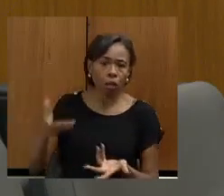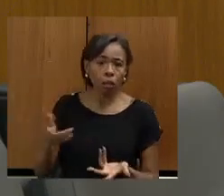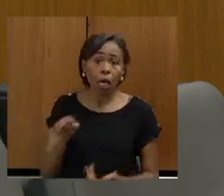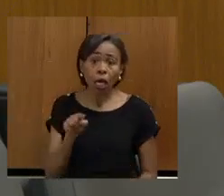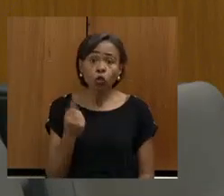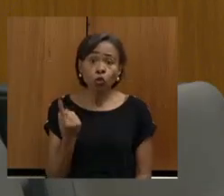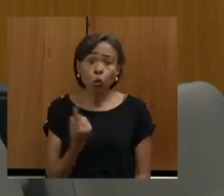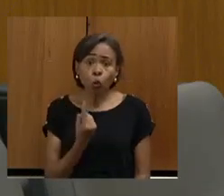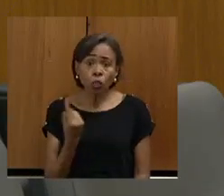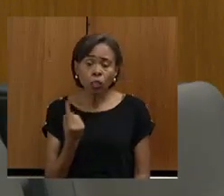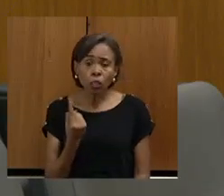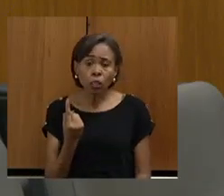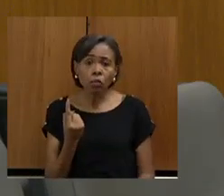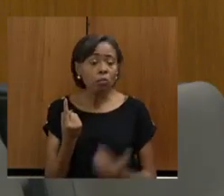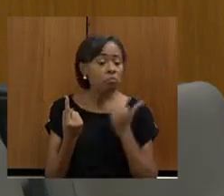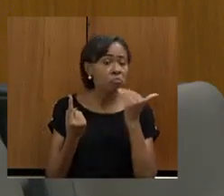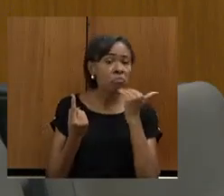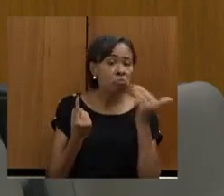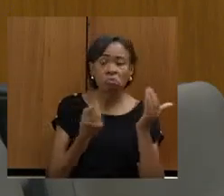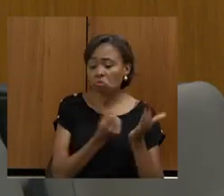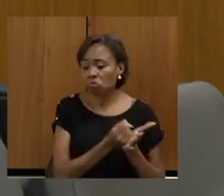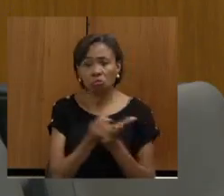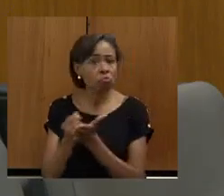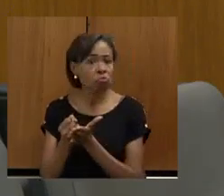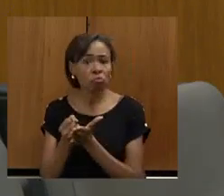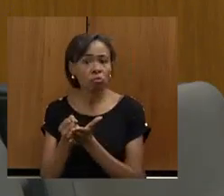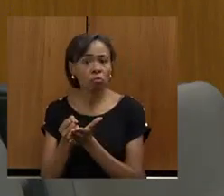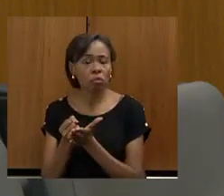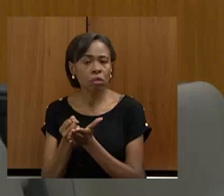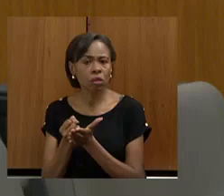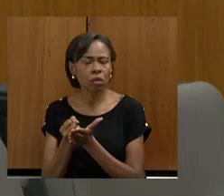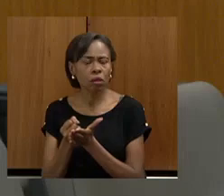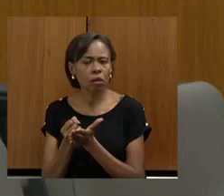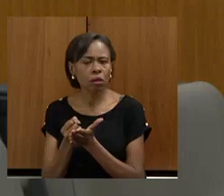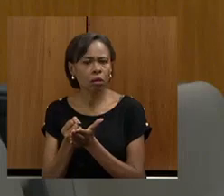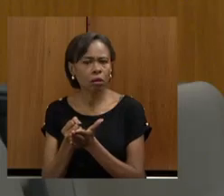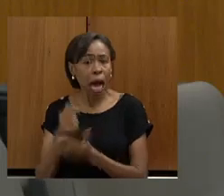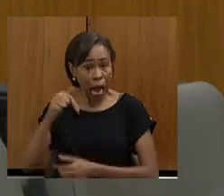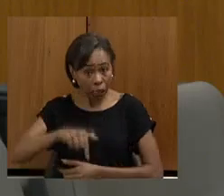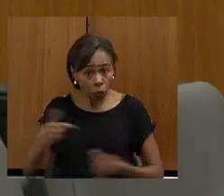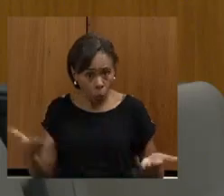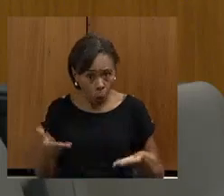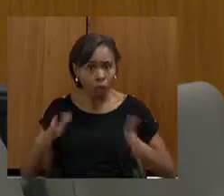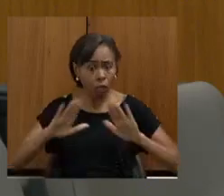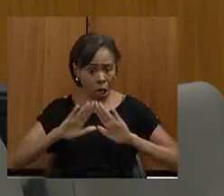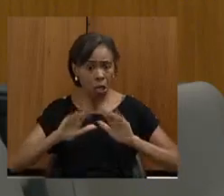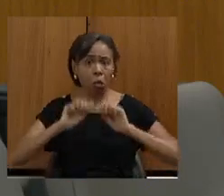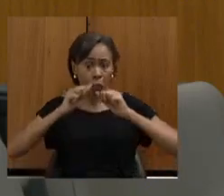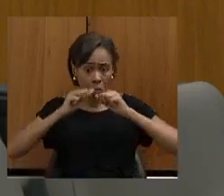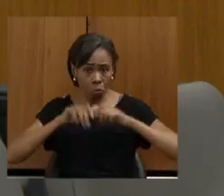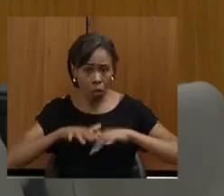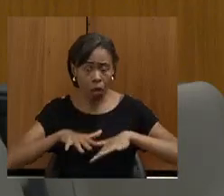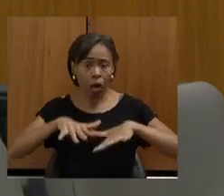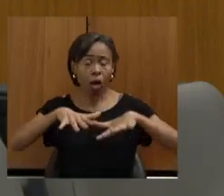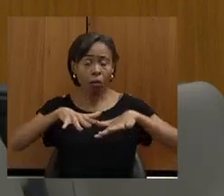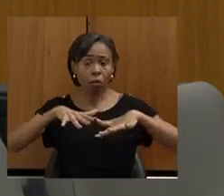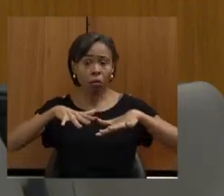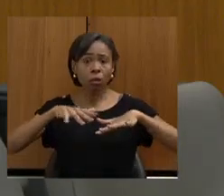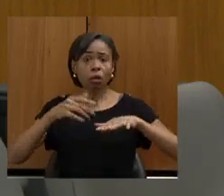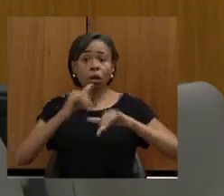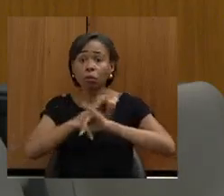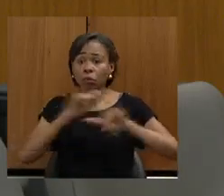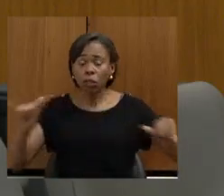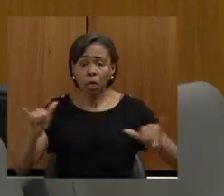ninguém apoiou. Esse caso só está repercutindo aqui hoje, a Diva só está conseguindo ter